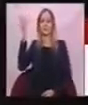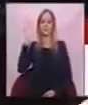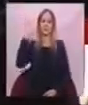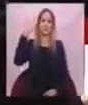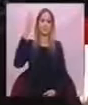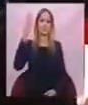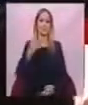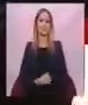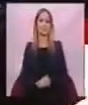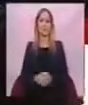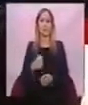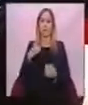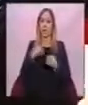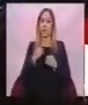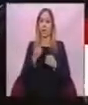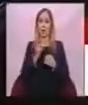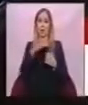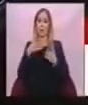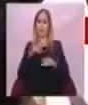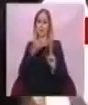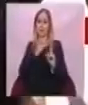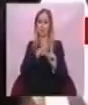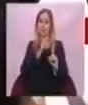aconteceu. Não te dói, eu não sou.